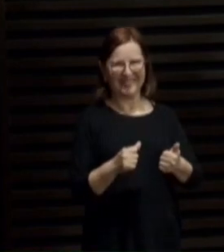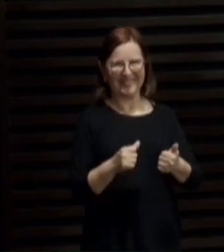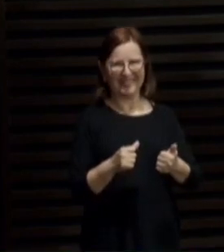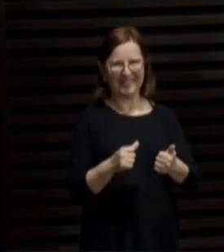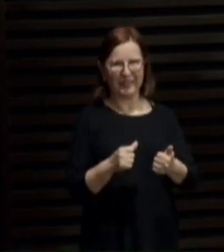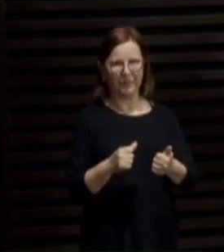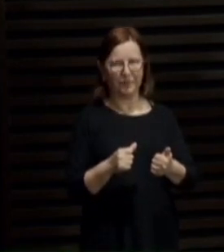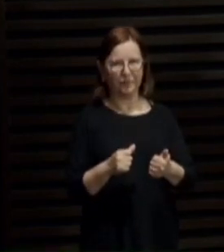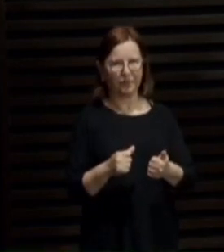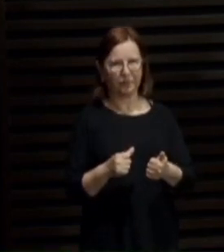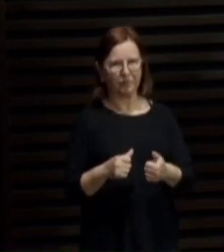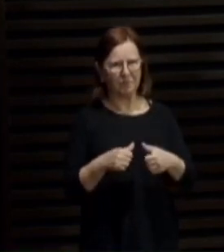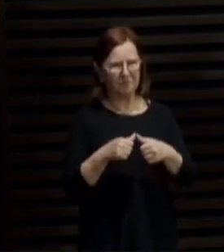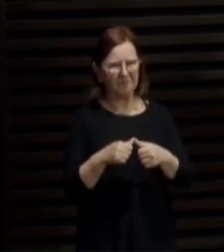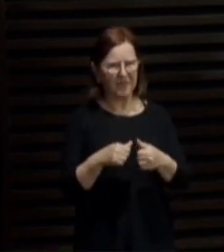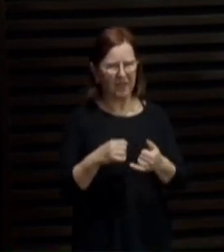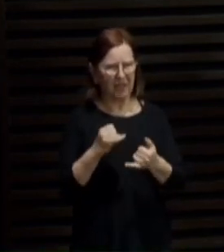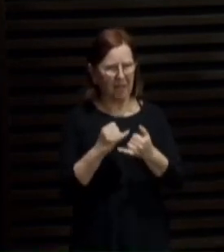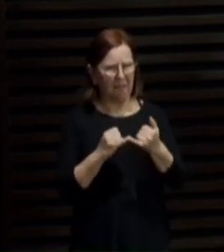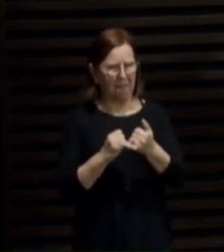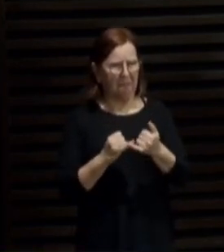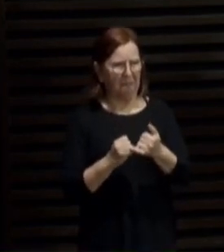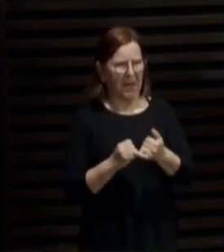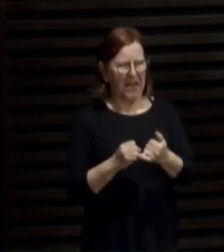Isso parece legalismo? Parece.